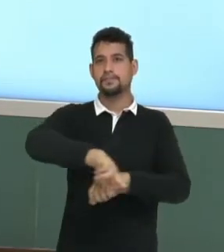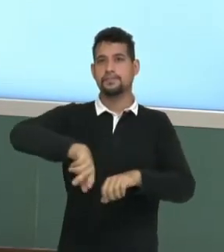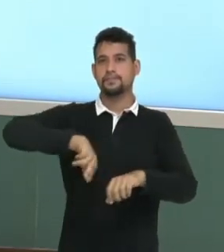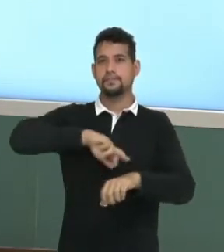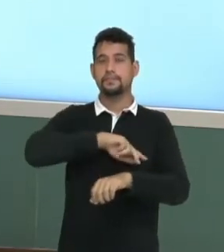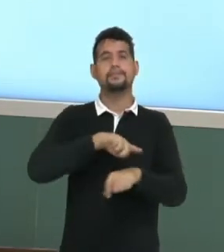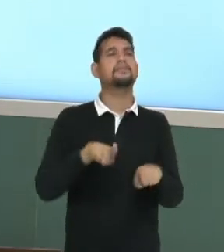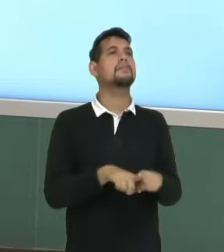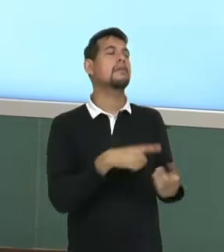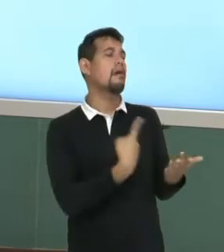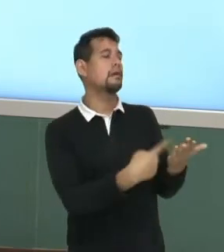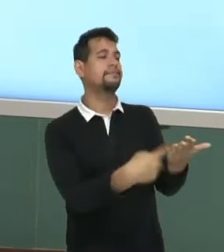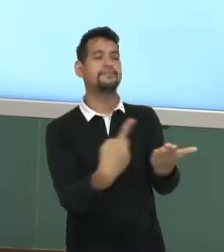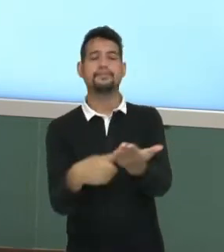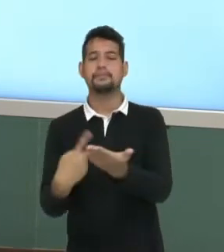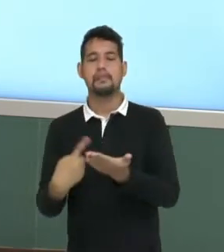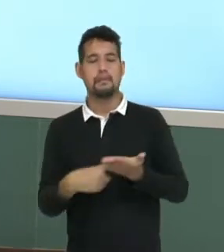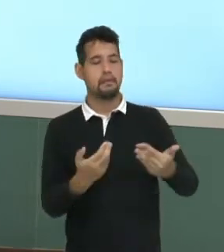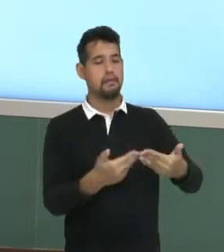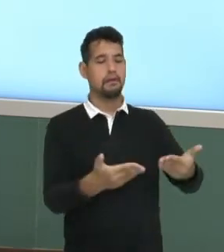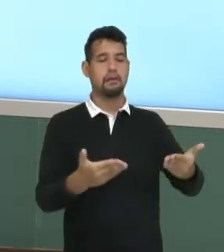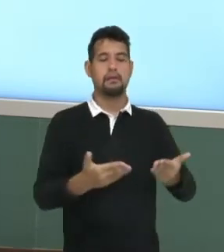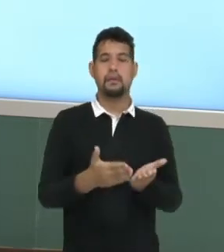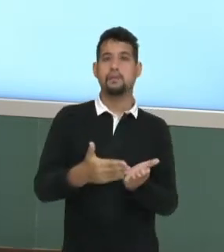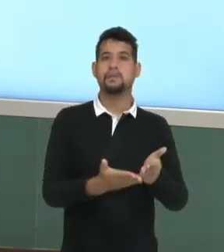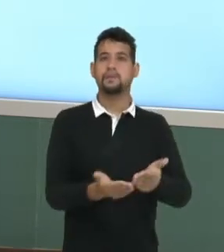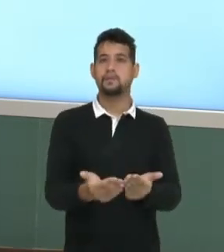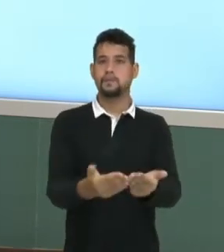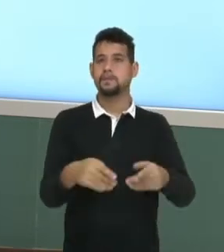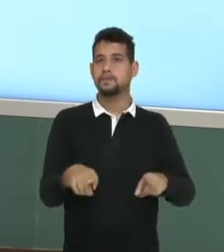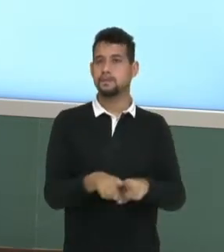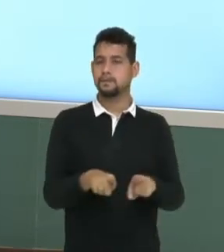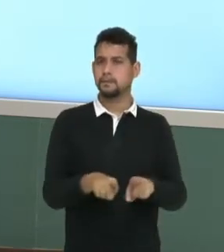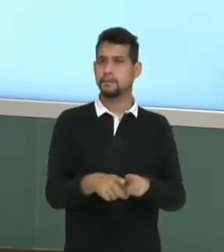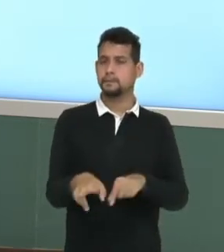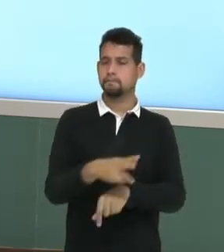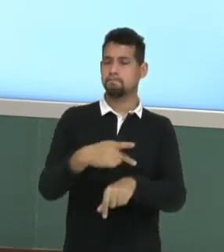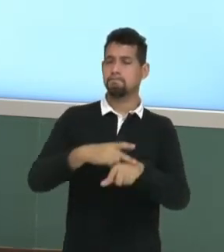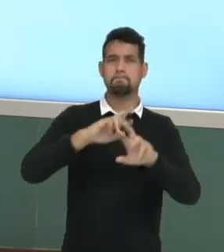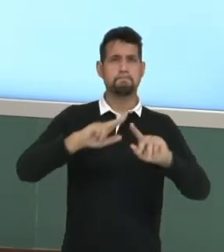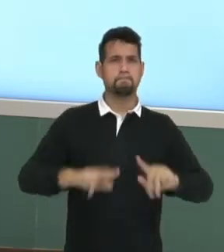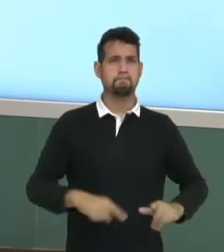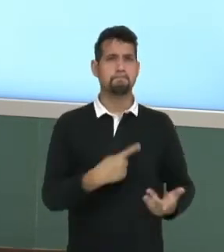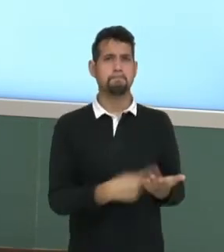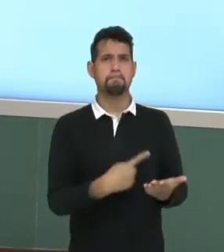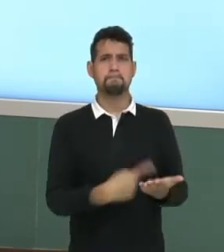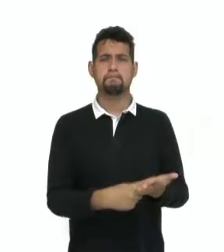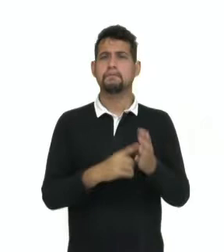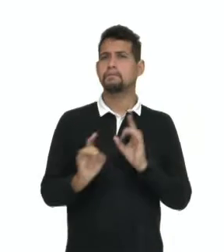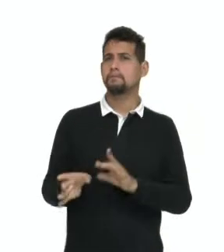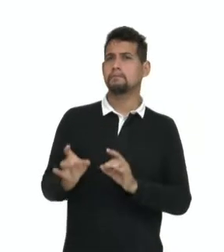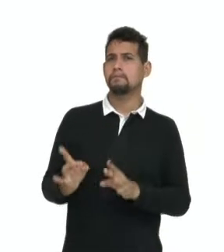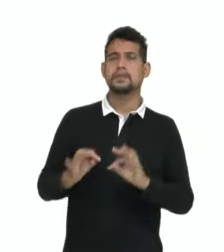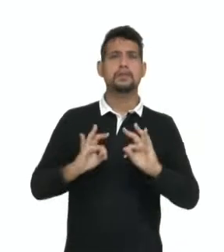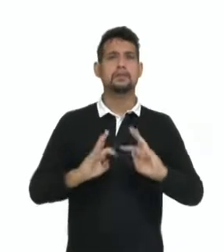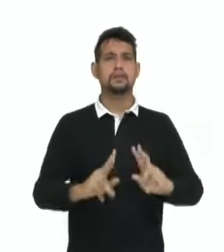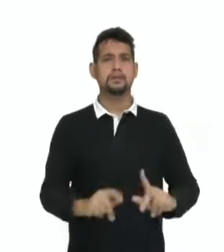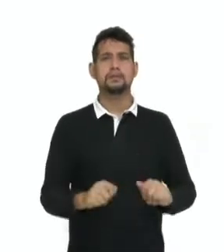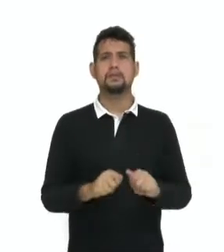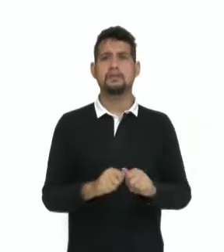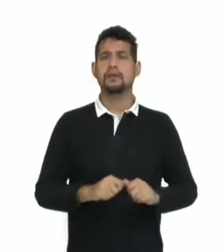Os acordos, pessoal, da abertura dos portos às nações amigas, né, os tratados de comércio que vão ser